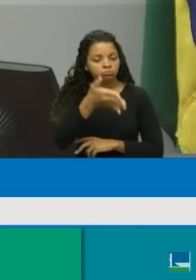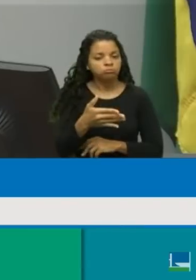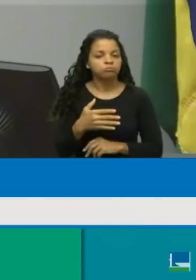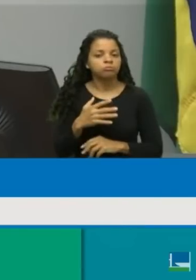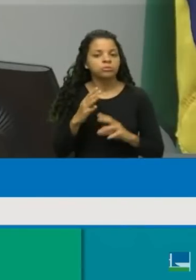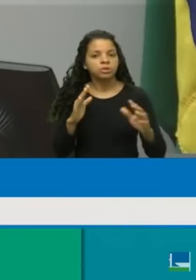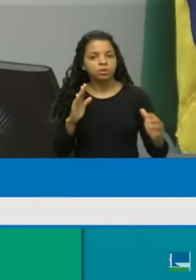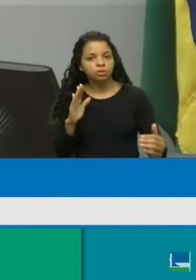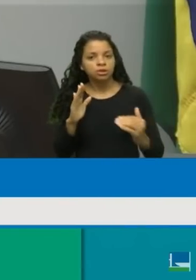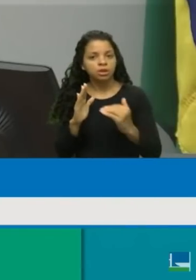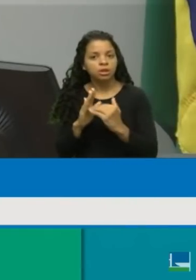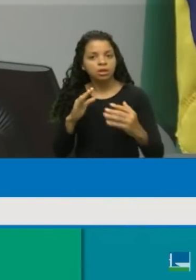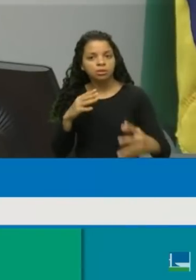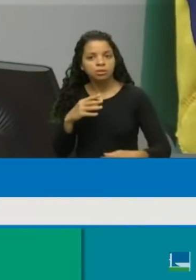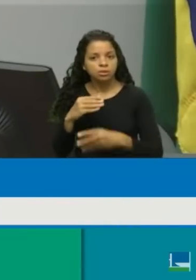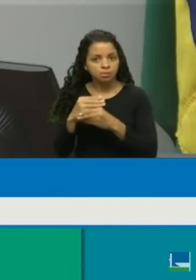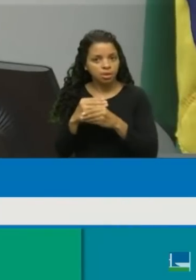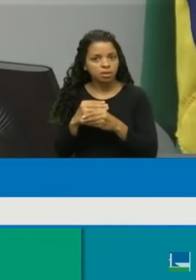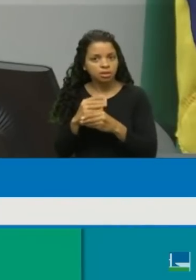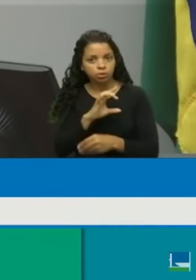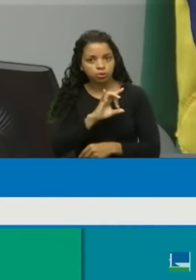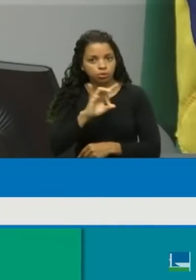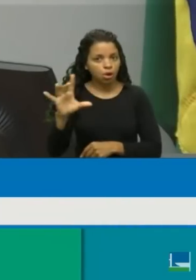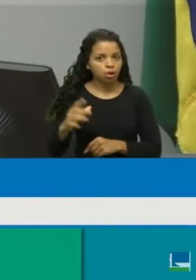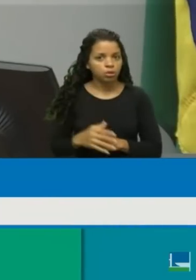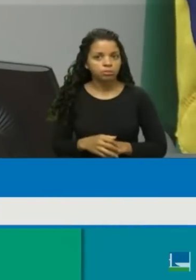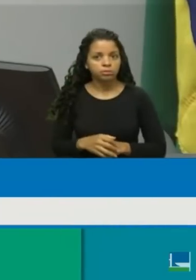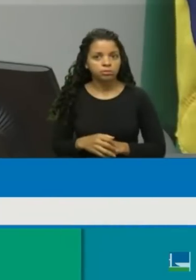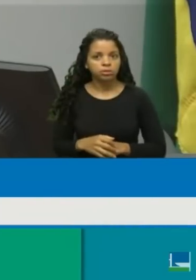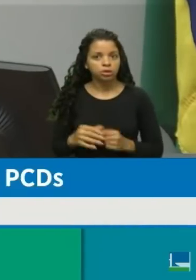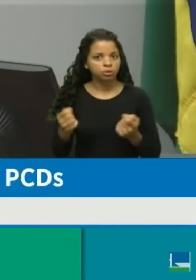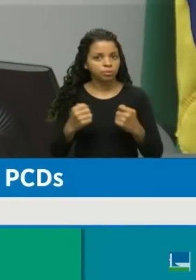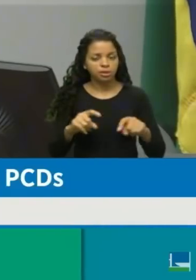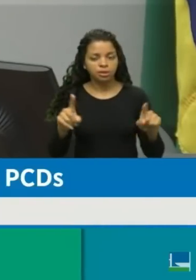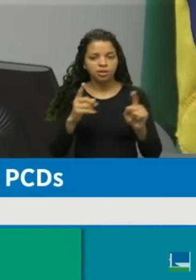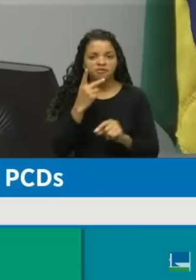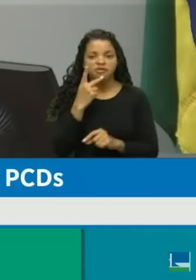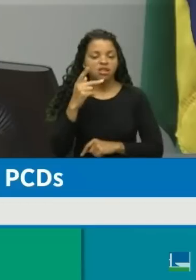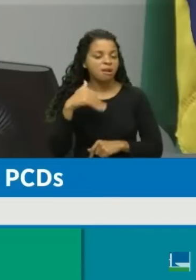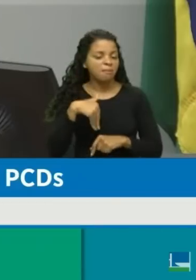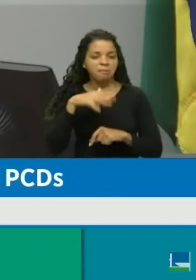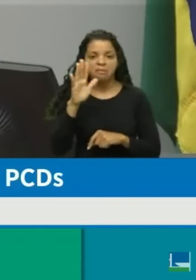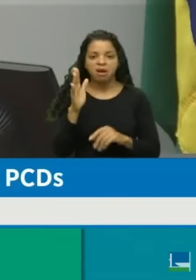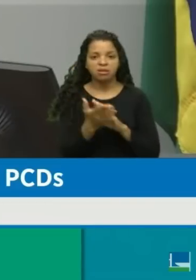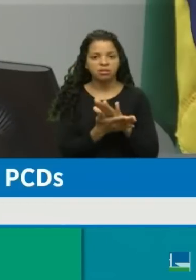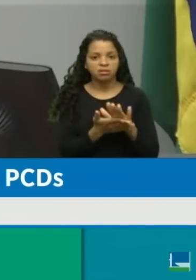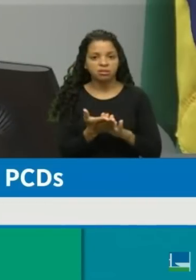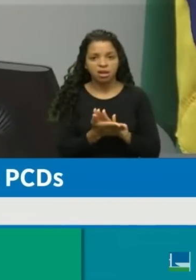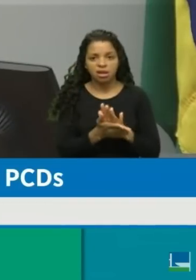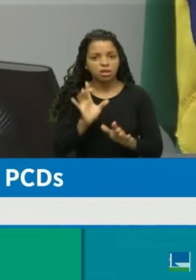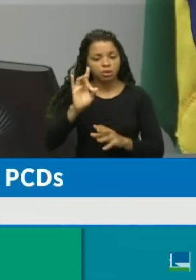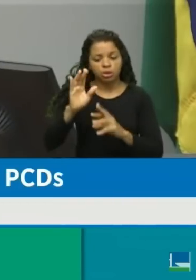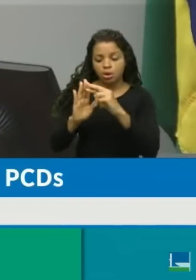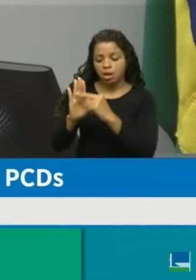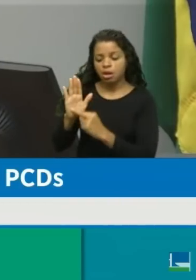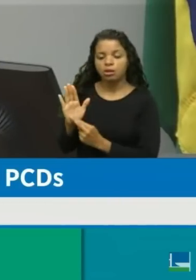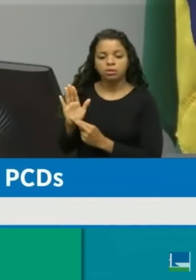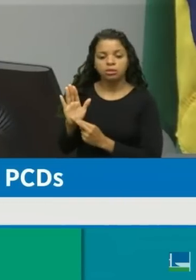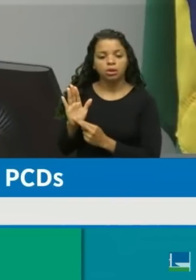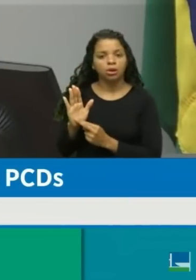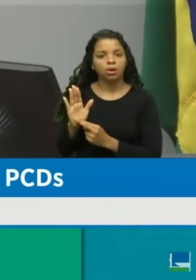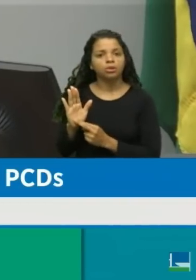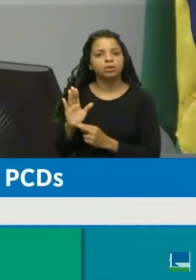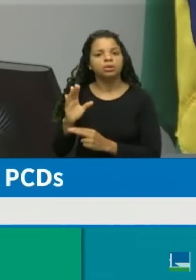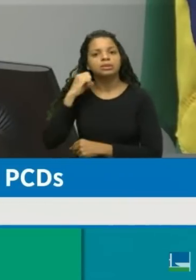emendas do Senado Federal. Eu não preciso falar mais nada, é só as emendas do Senado Federal, é só o relatório do senador